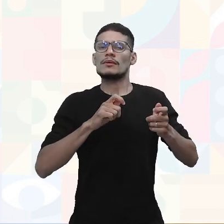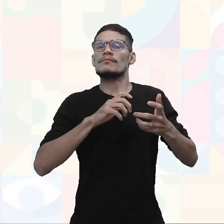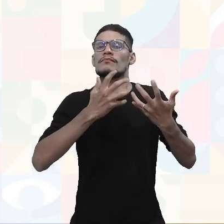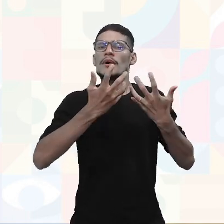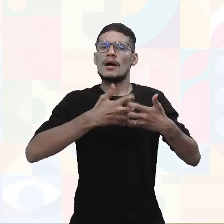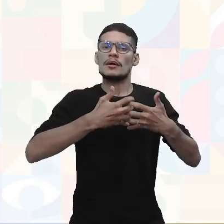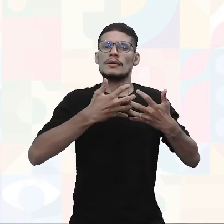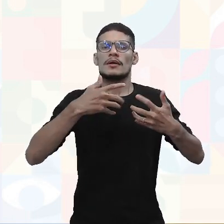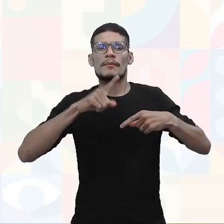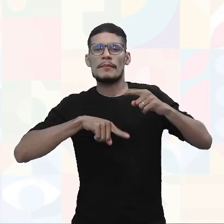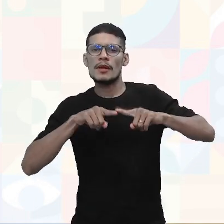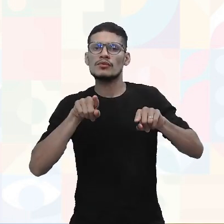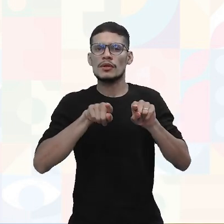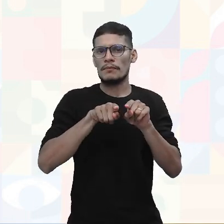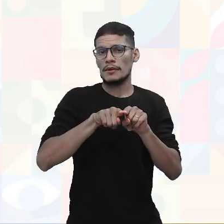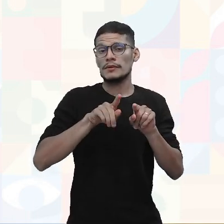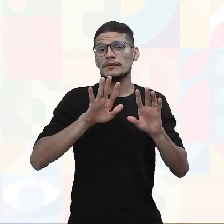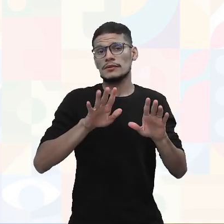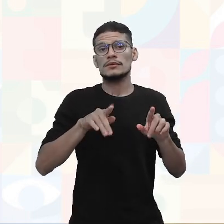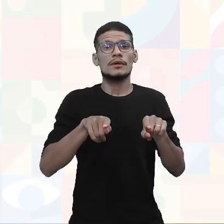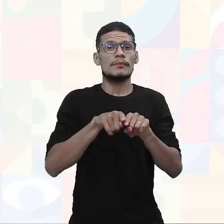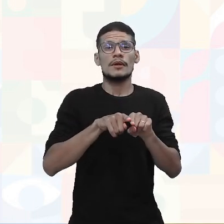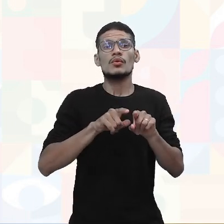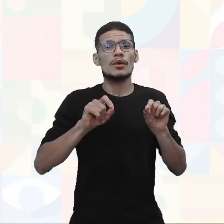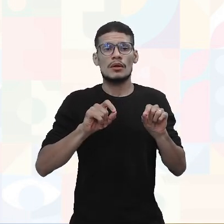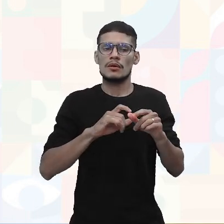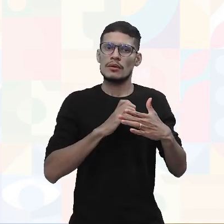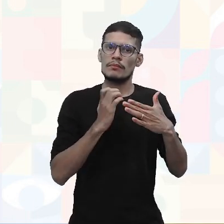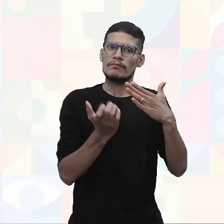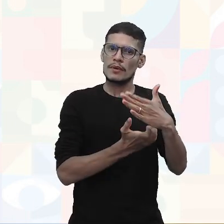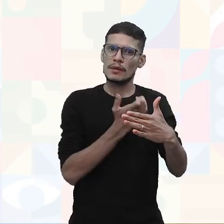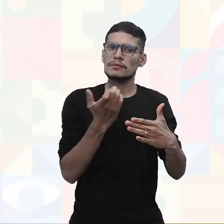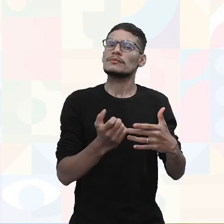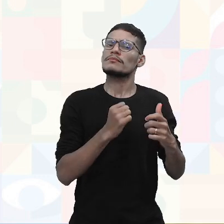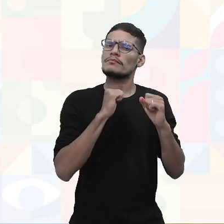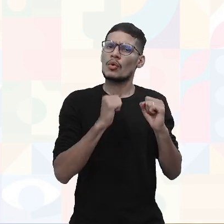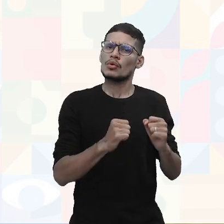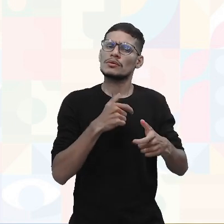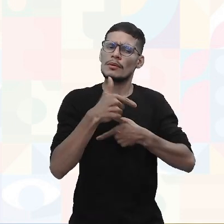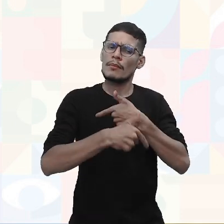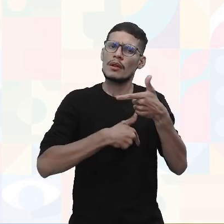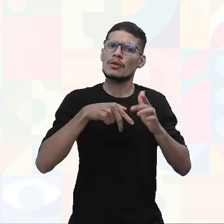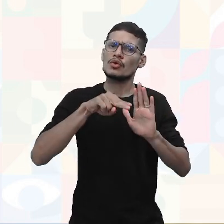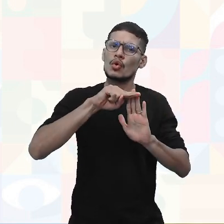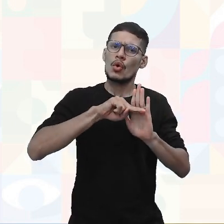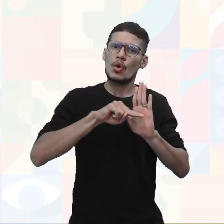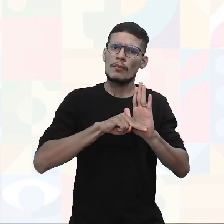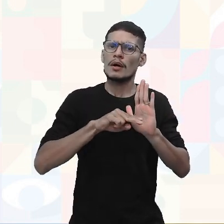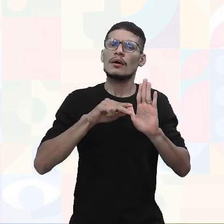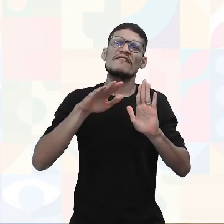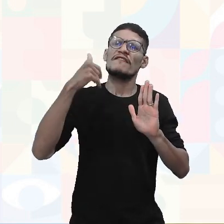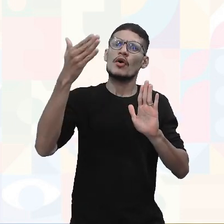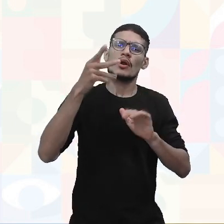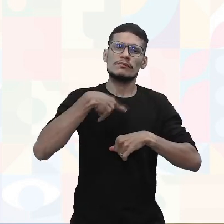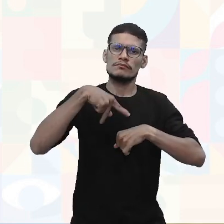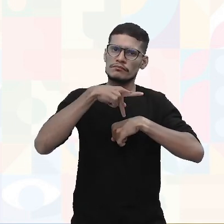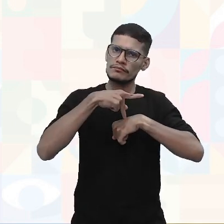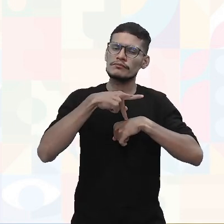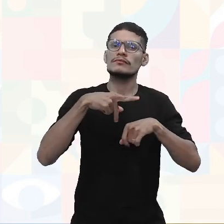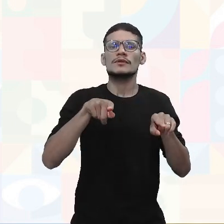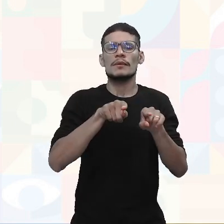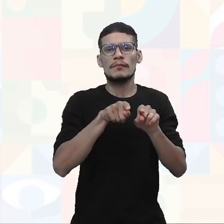esses requisitos. E isso também não impede que as empresas trabalhem com normas internacionais que muitas das vezes são mais